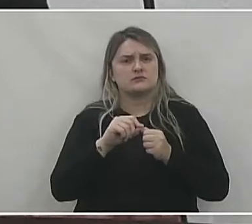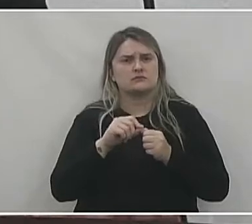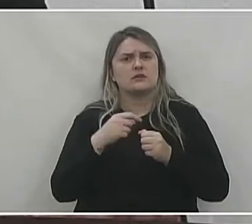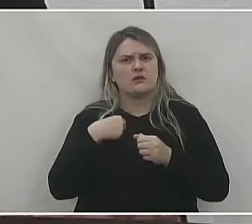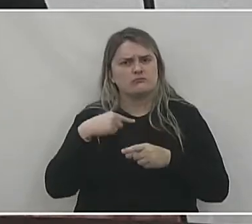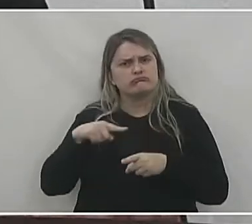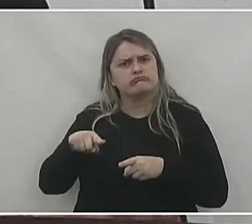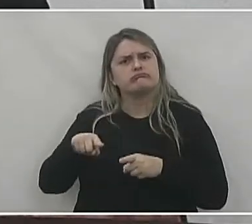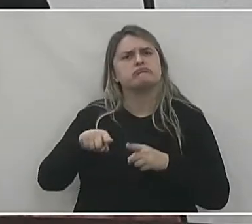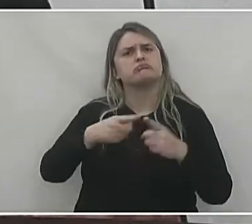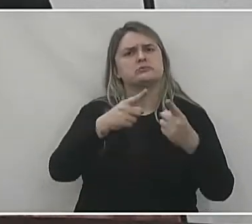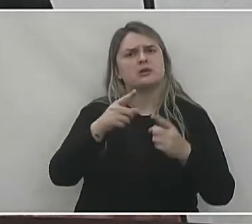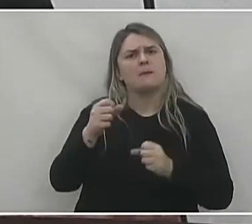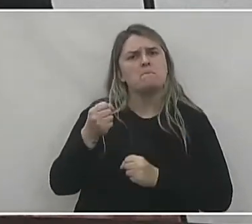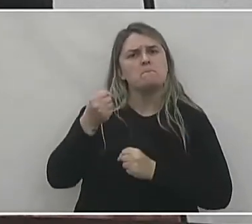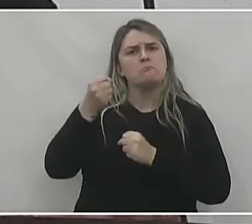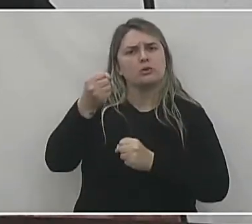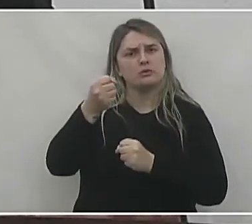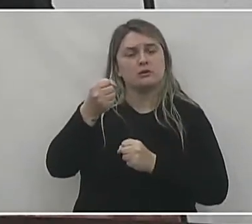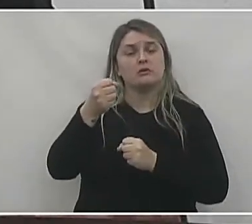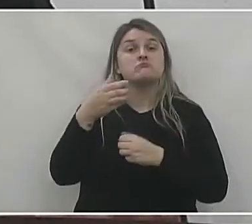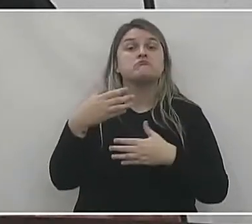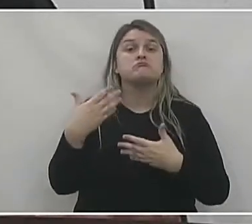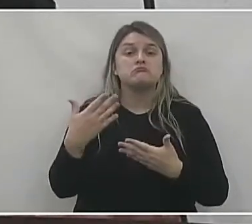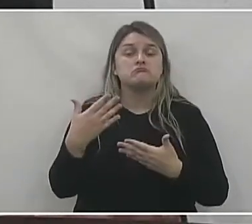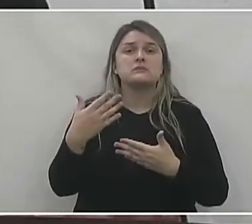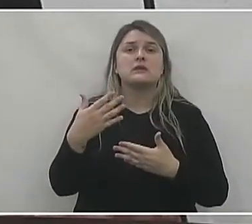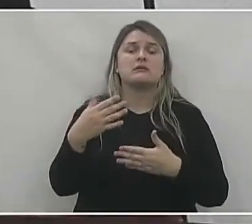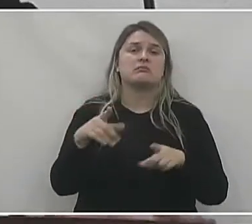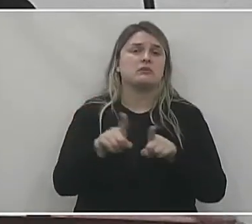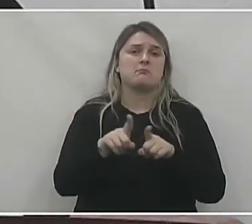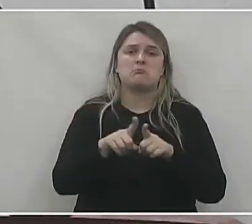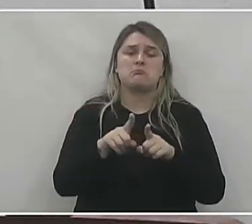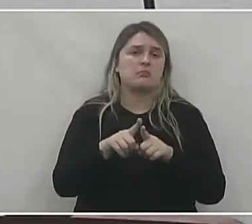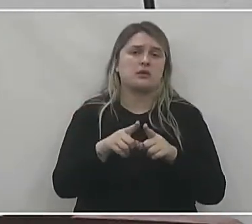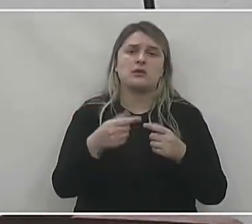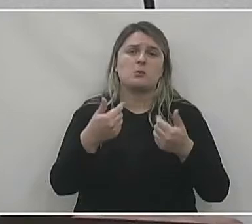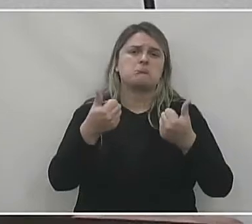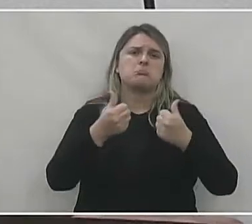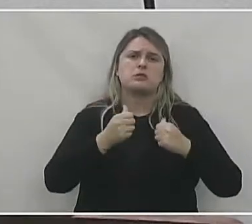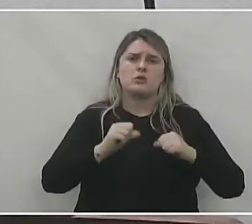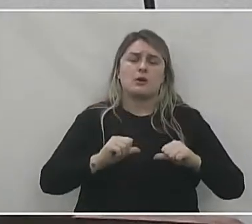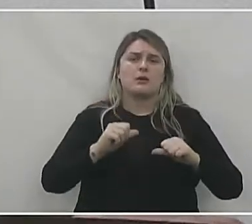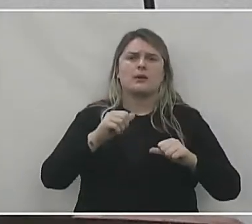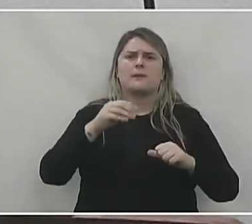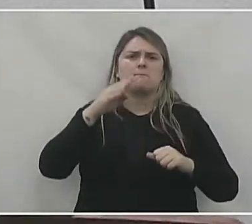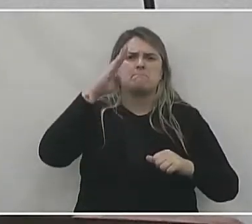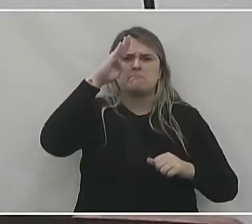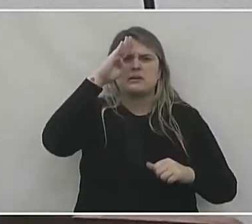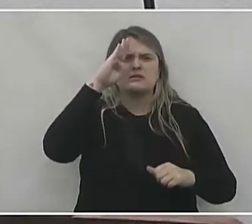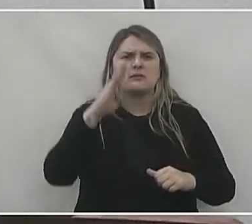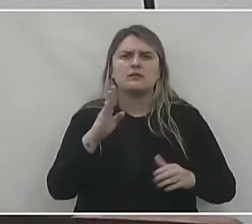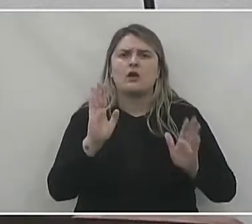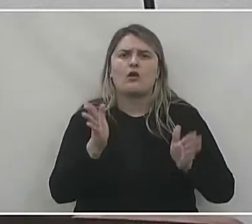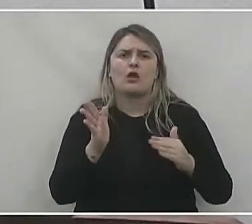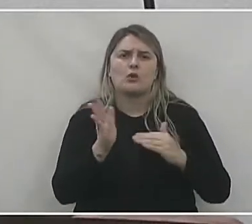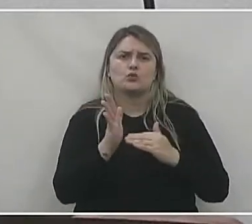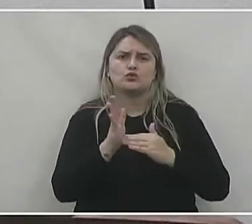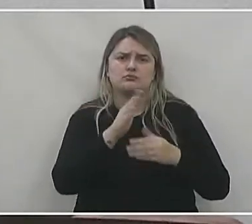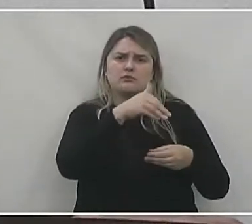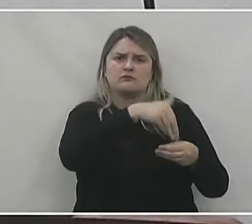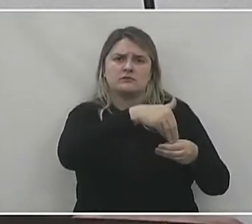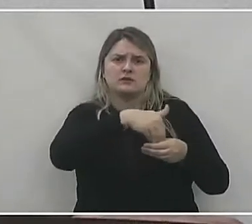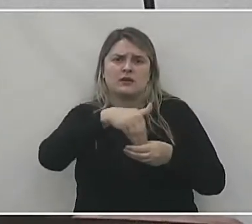eu desafiei os poderosos, e aí me prejudicaram muito, principalmente agora na última